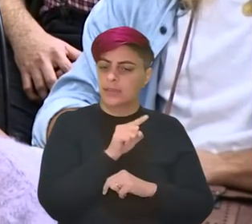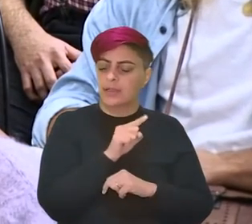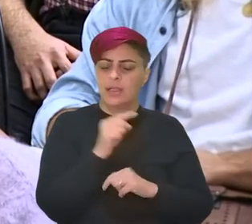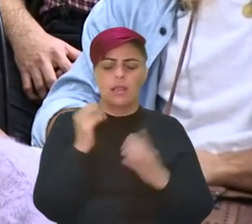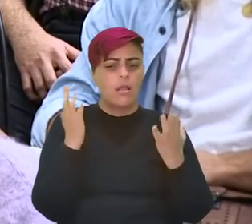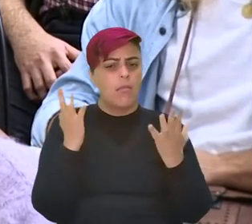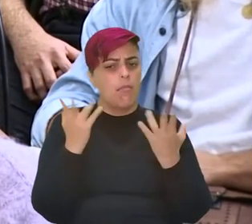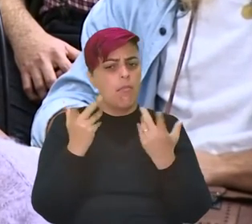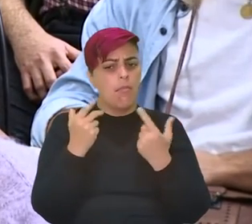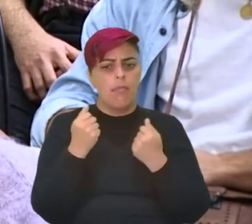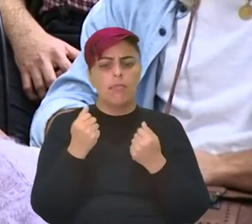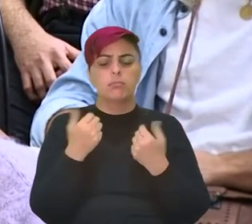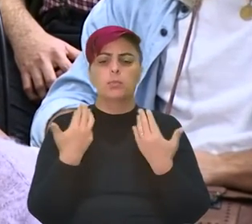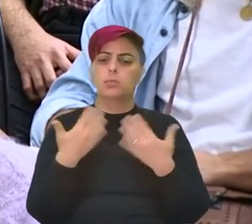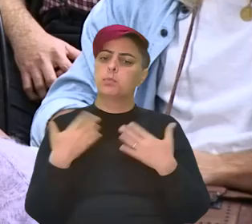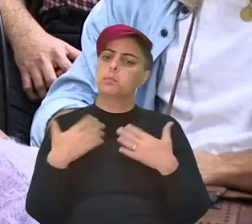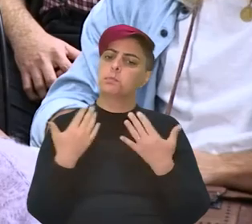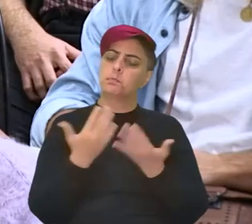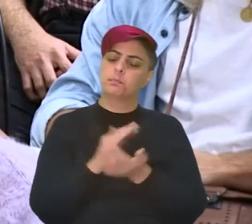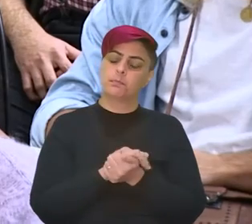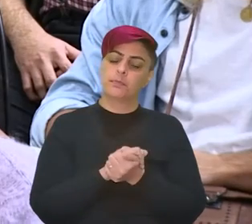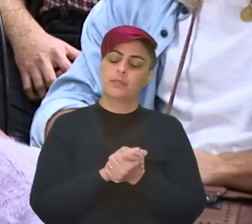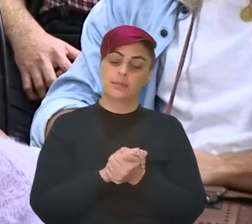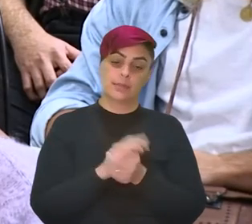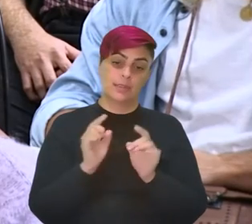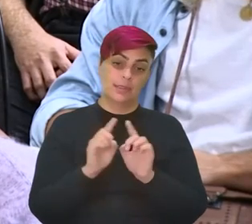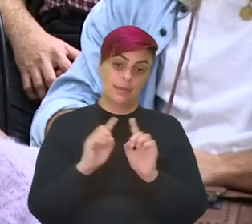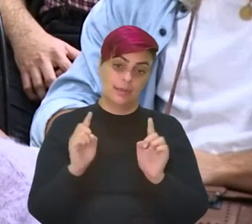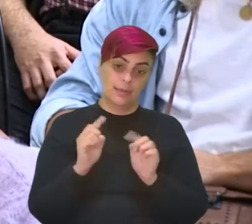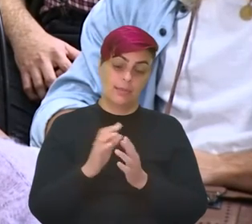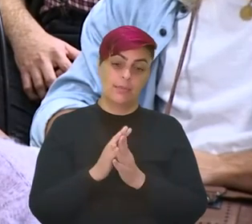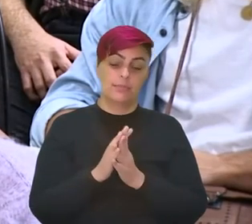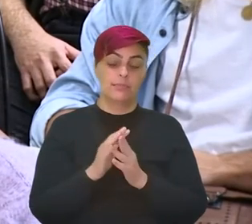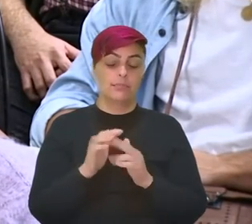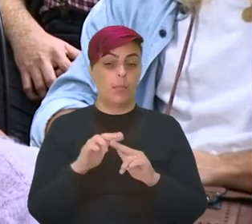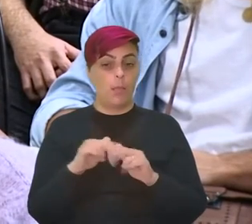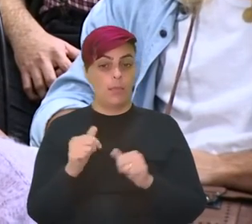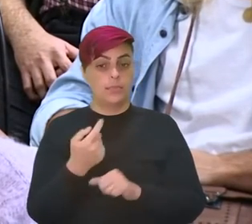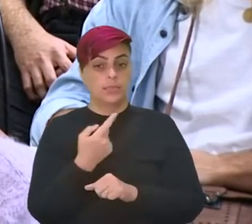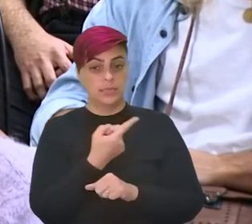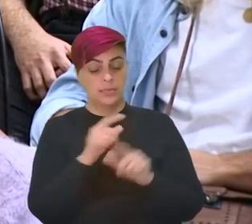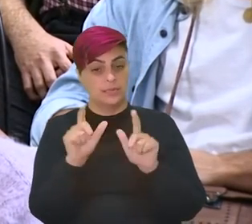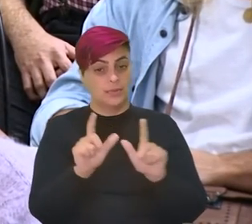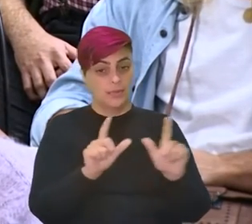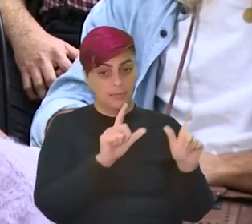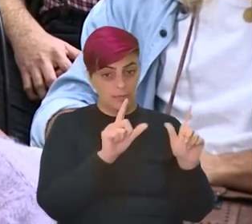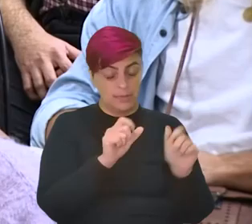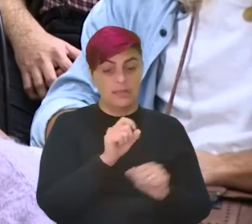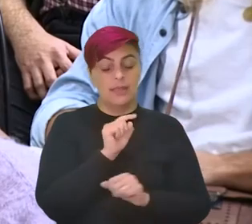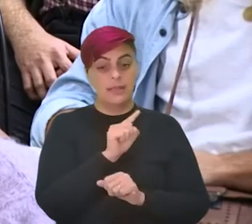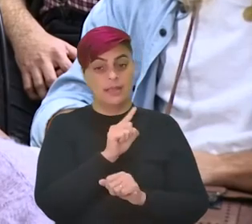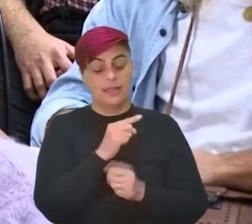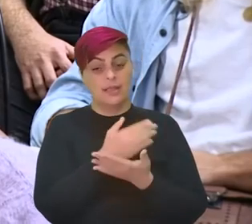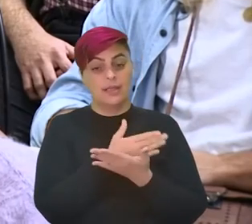entre os trobrandeses é maravilhosa. E é a partir daquela posição que ele